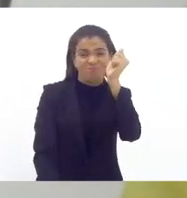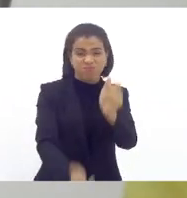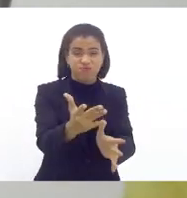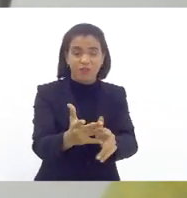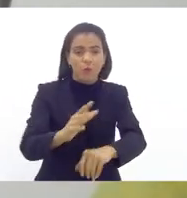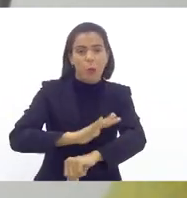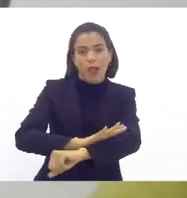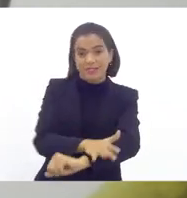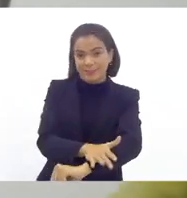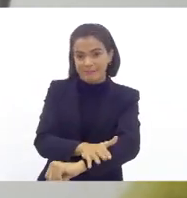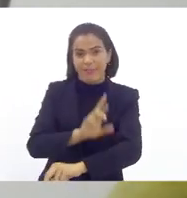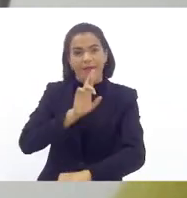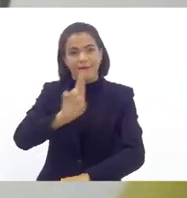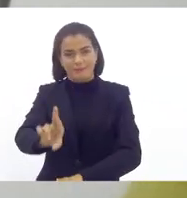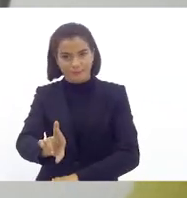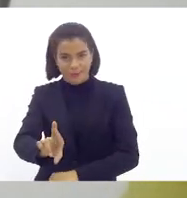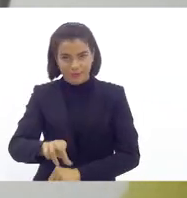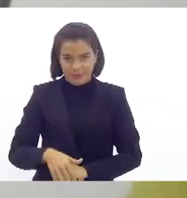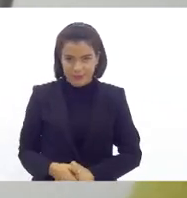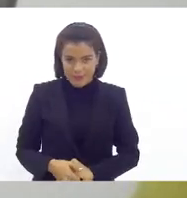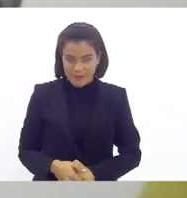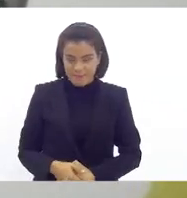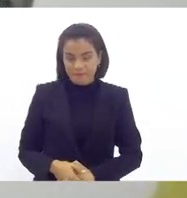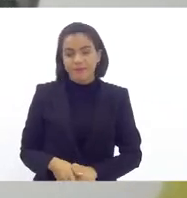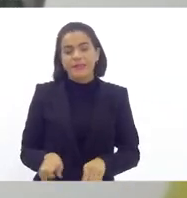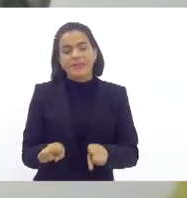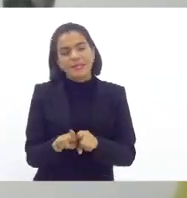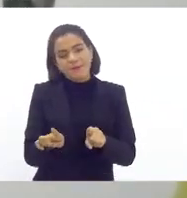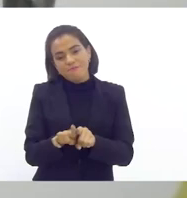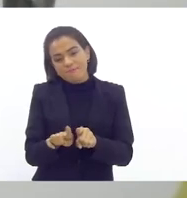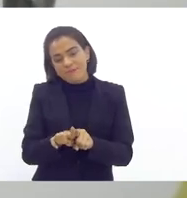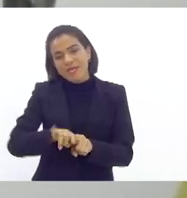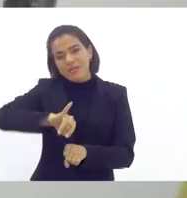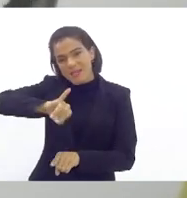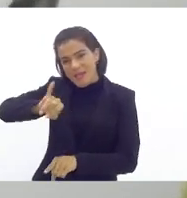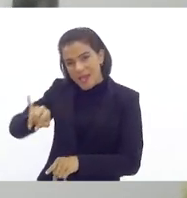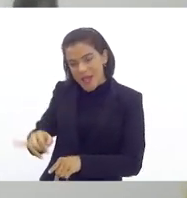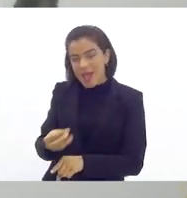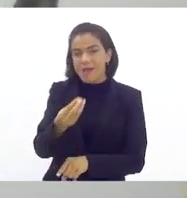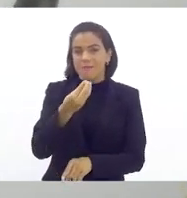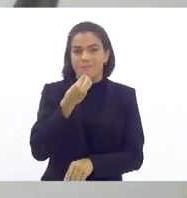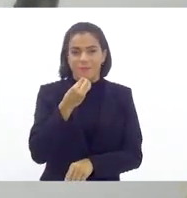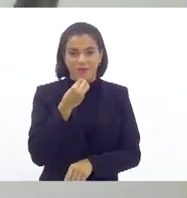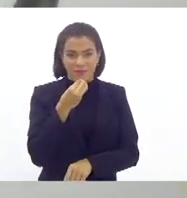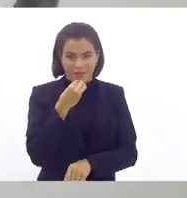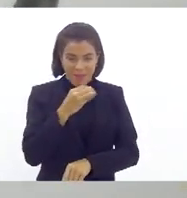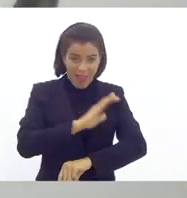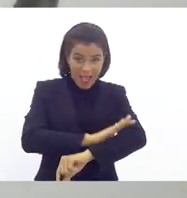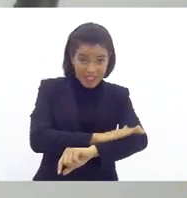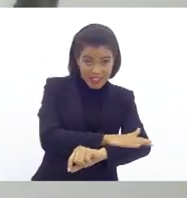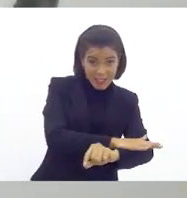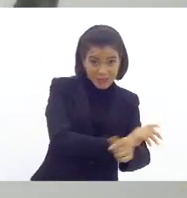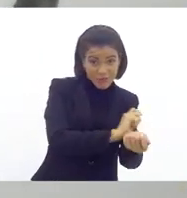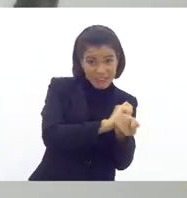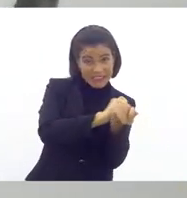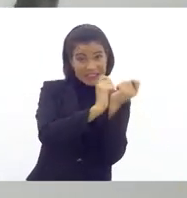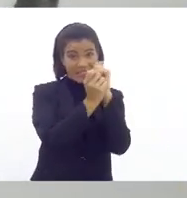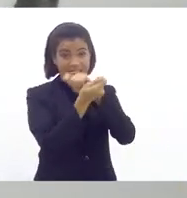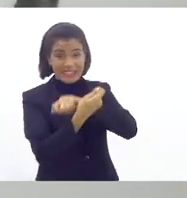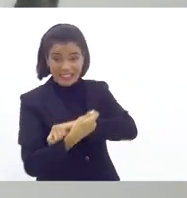de resposta para o racismo. E, pegando um pouco sobre esse tema do racismo e levando para o tema de educação,